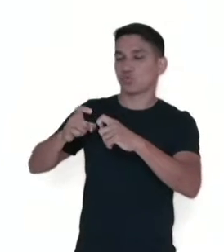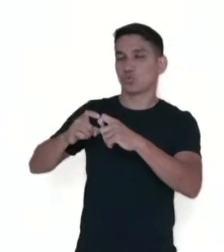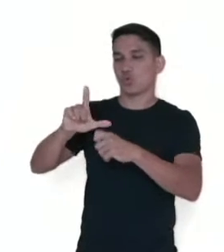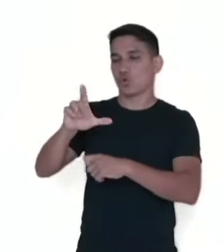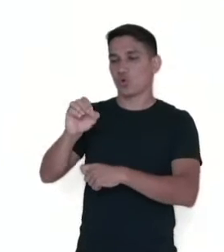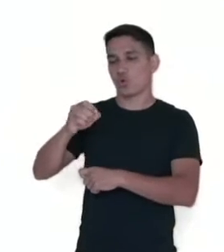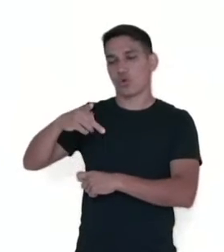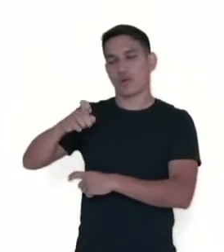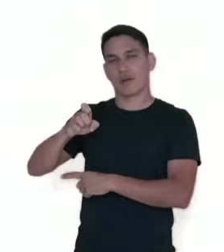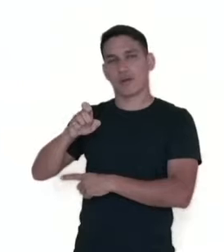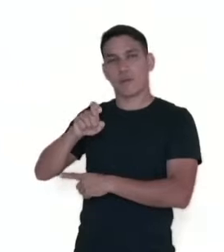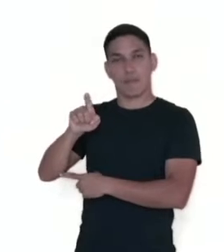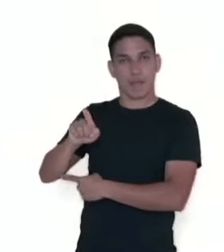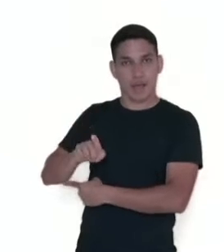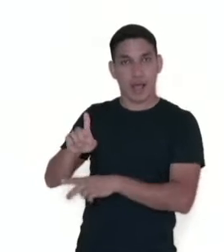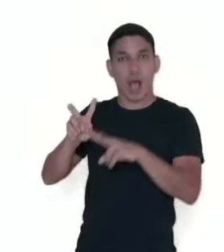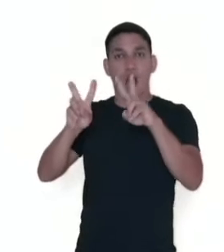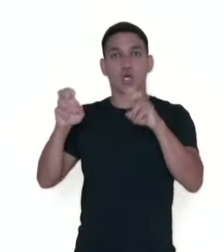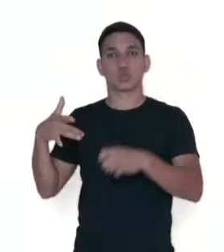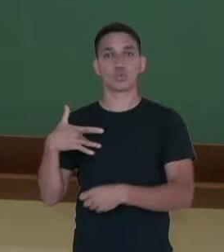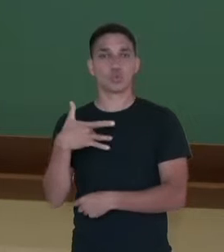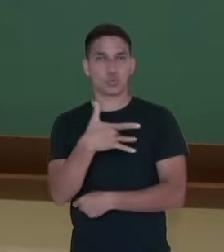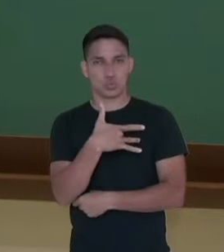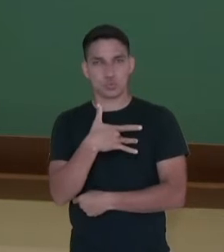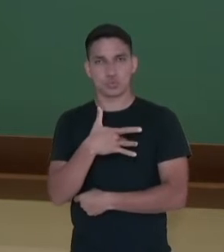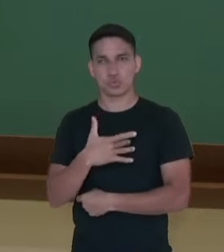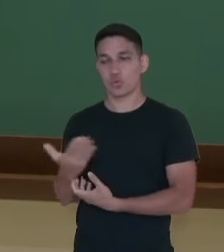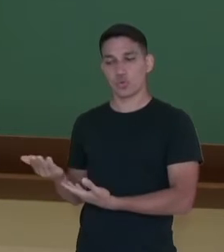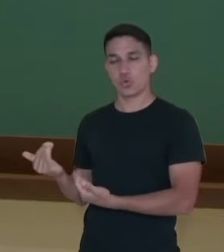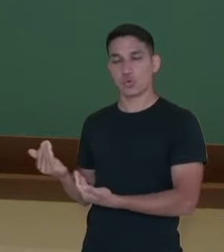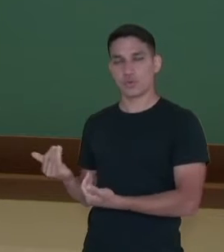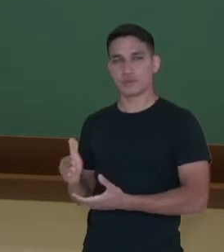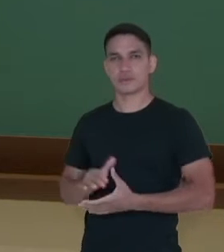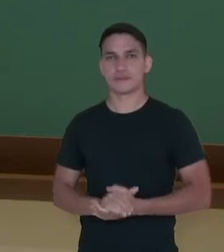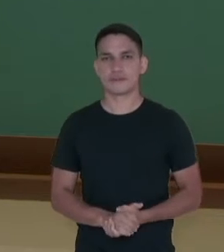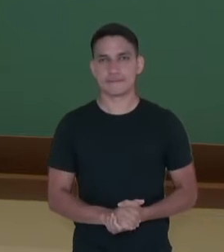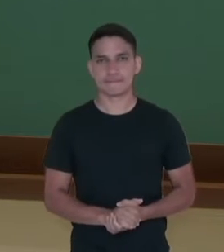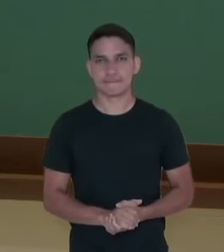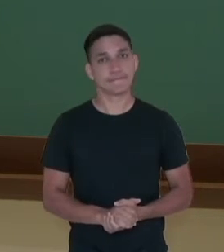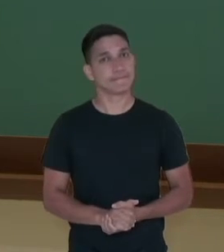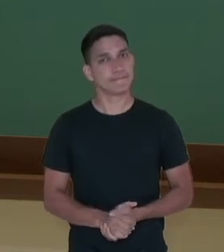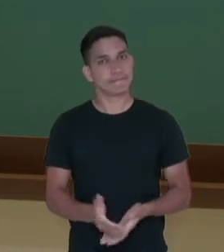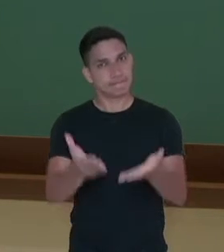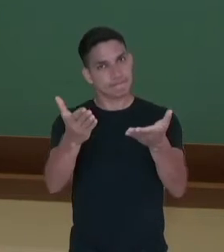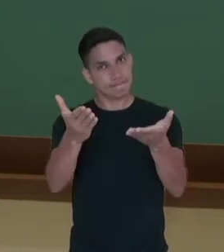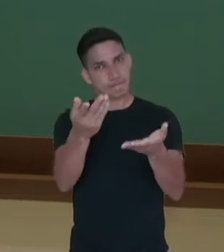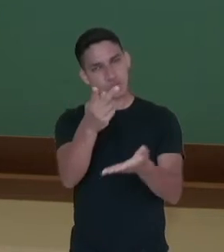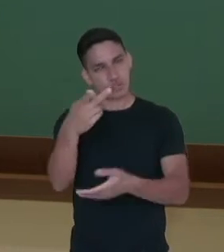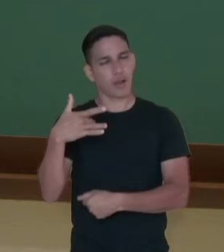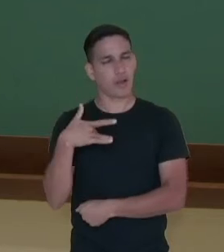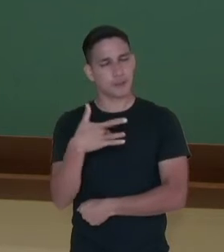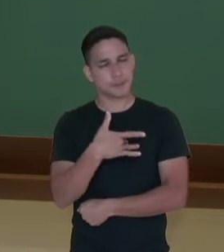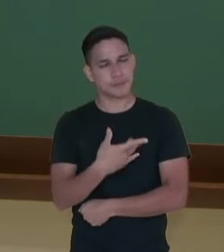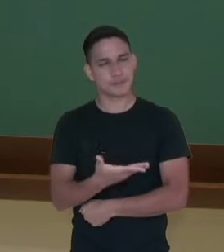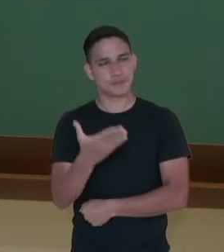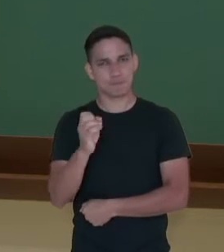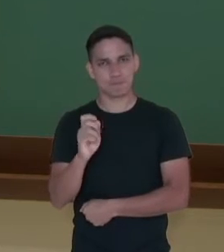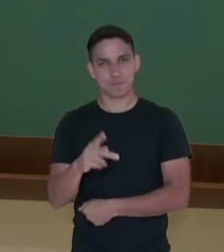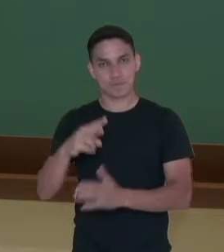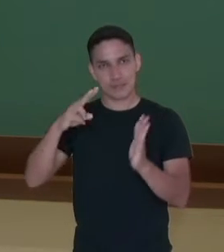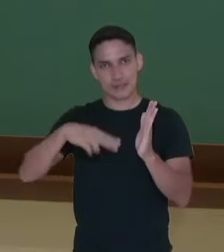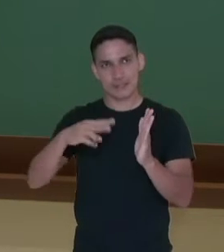López sobre a saúde do adolescente, ou seja, sobre a saúde do adolescente, a saúde de vocês aí, inclusive,